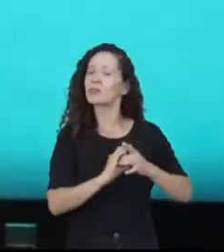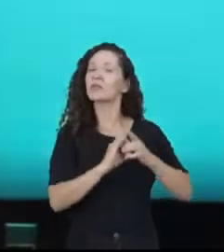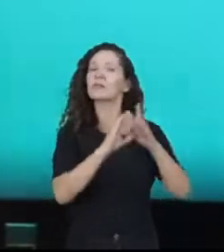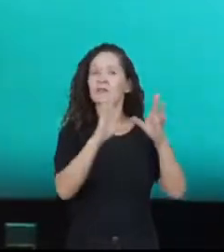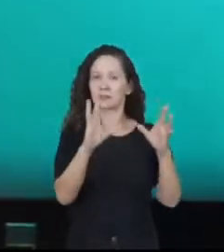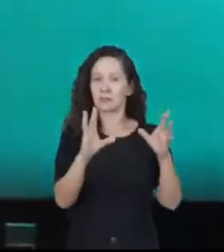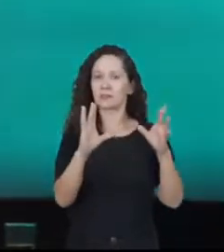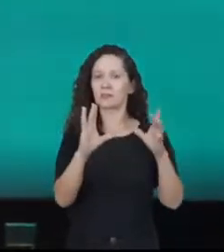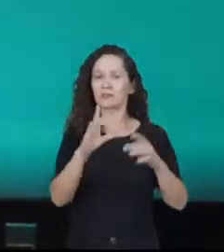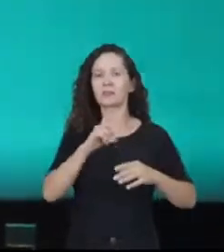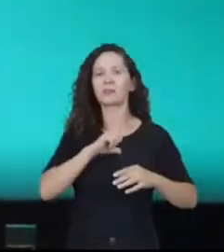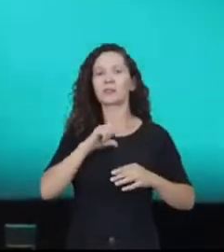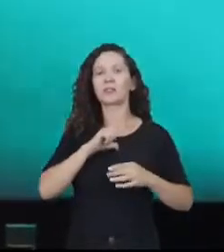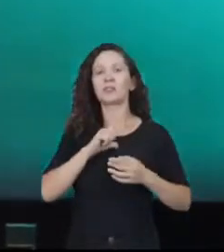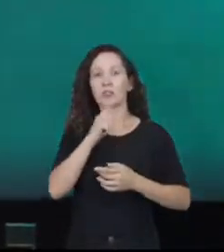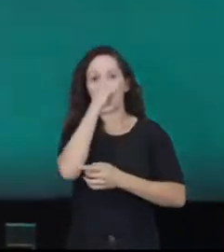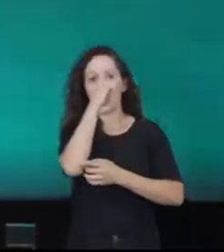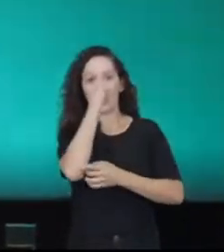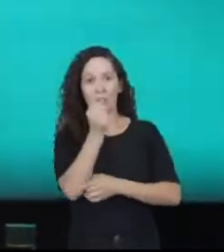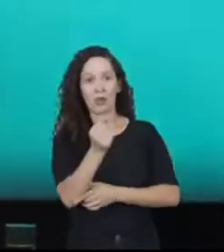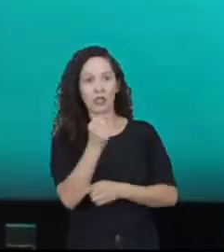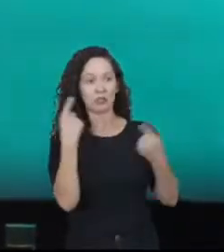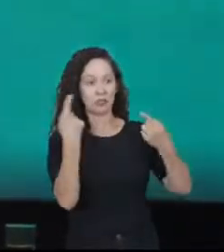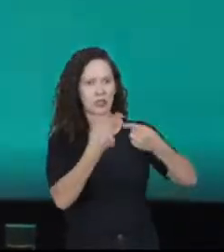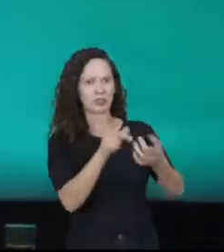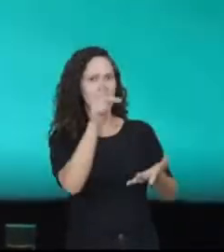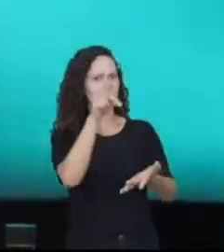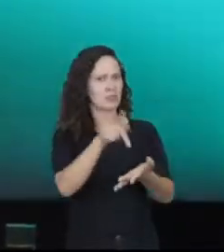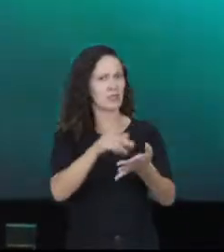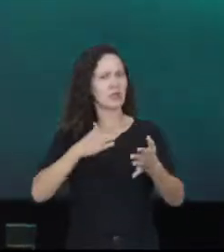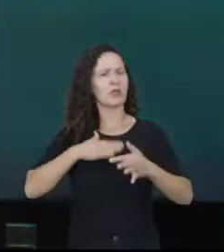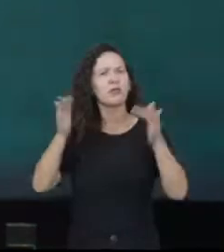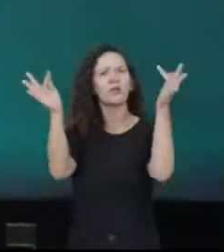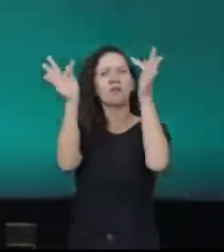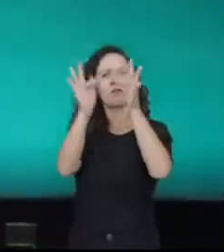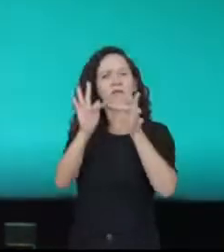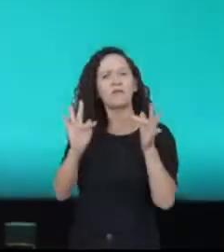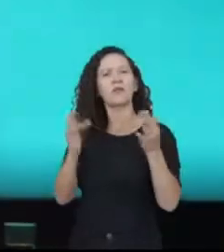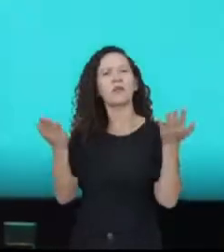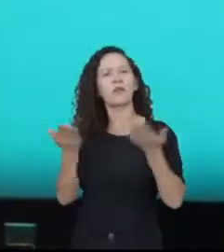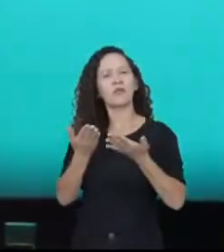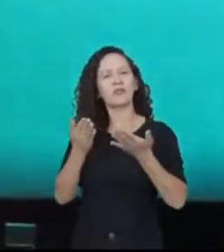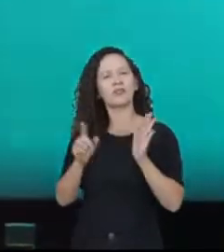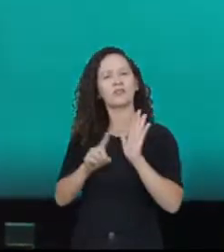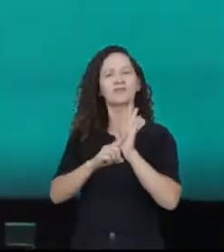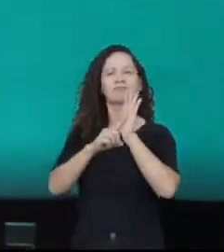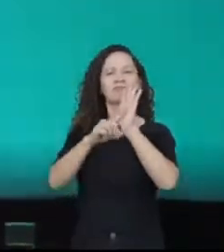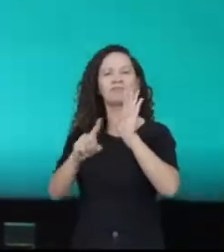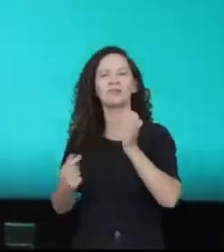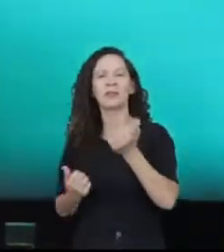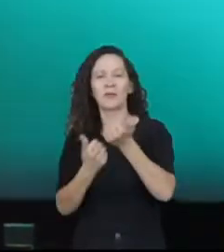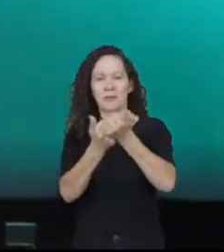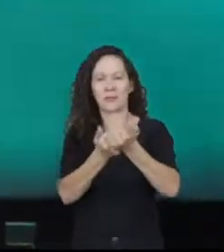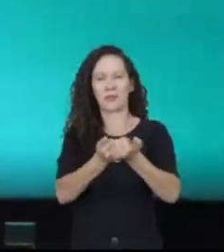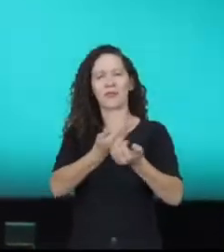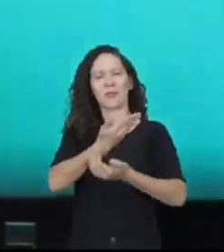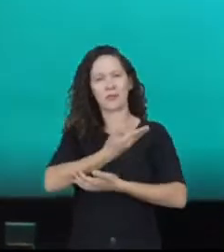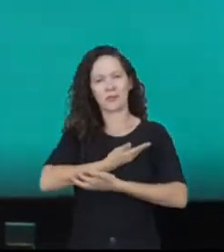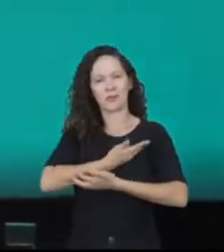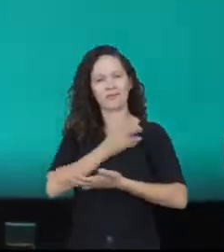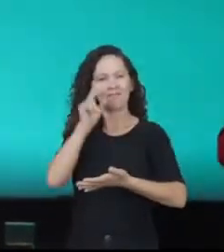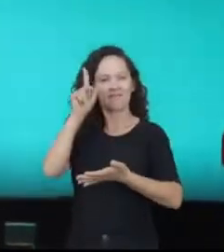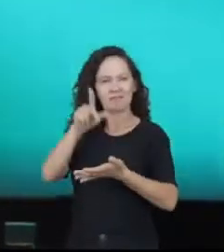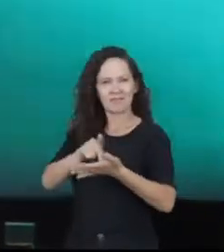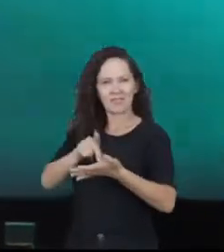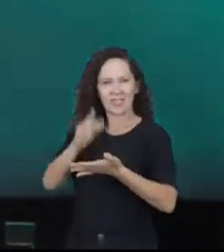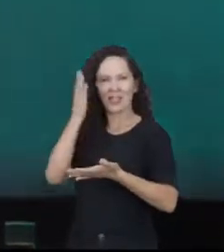Alckmin um adversário leal e estou feliz por tê-lo na condição de aliado. Um companheiro cuja lealdade sei que jamais